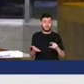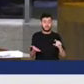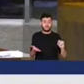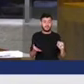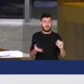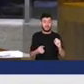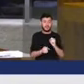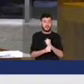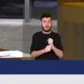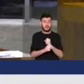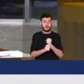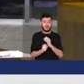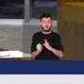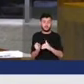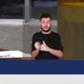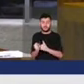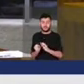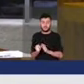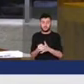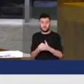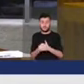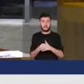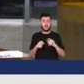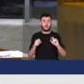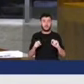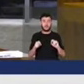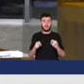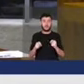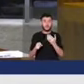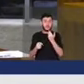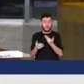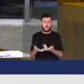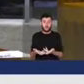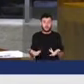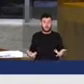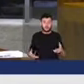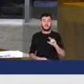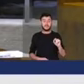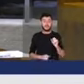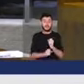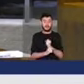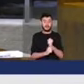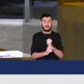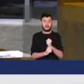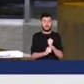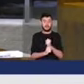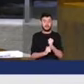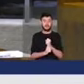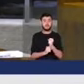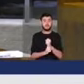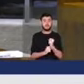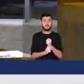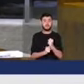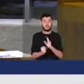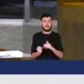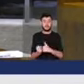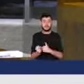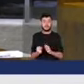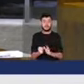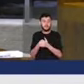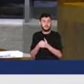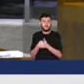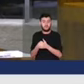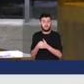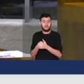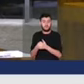posse. A lista dos convidados do coquetel da posse tem 100 anos de sigilo. Todas as vezes que os pastores